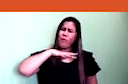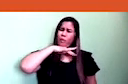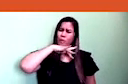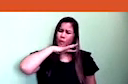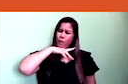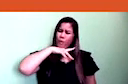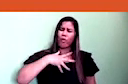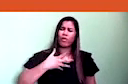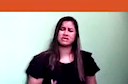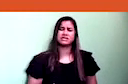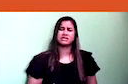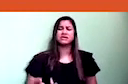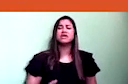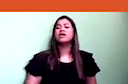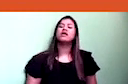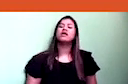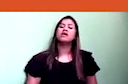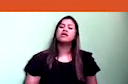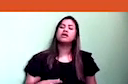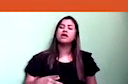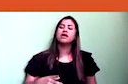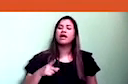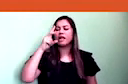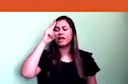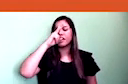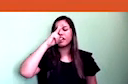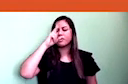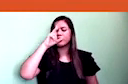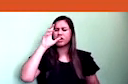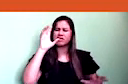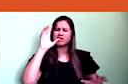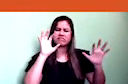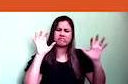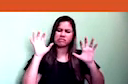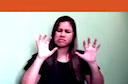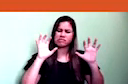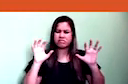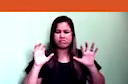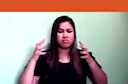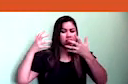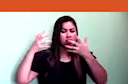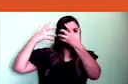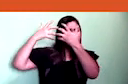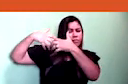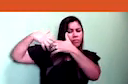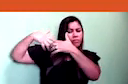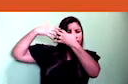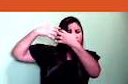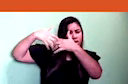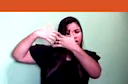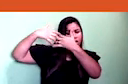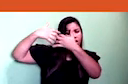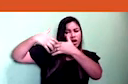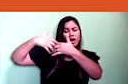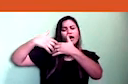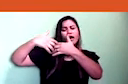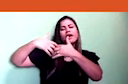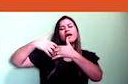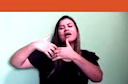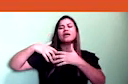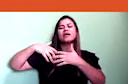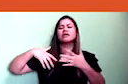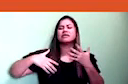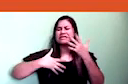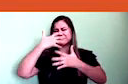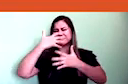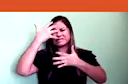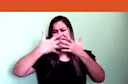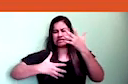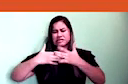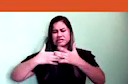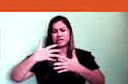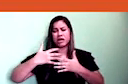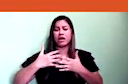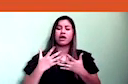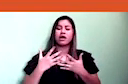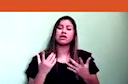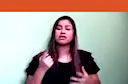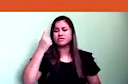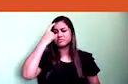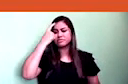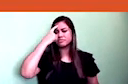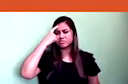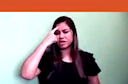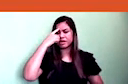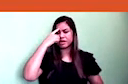ele, lembrando que são distorções cognitivas e é justamente no nosso cognitivo que a gente constrói a nossa saúde